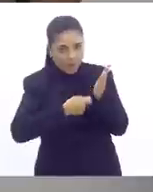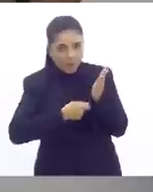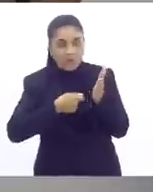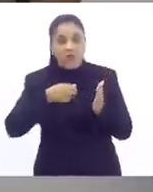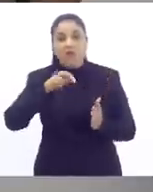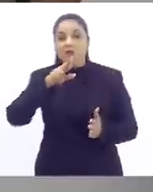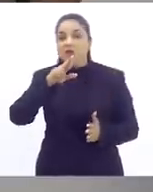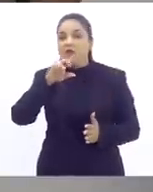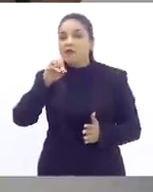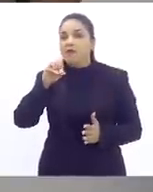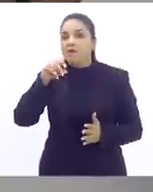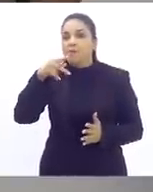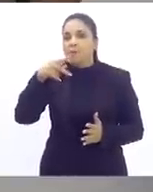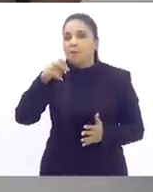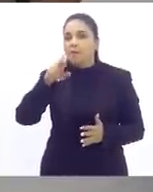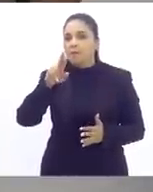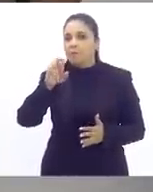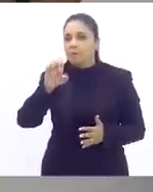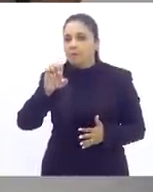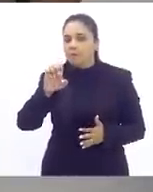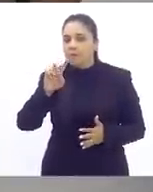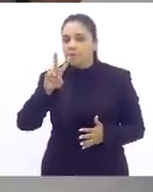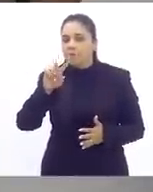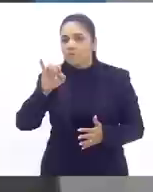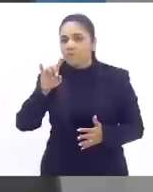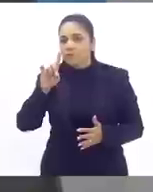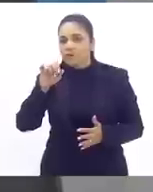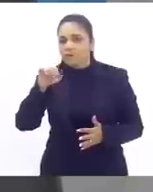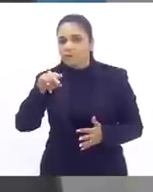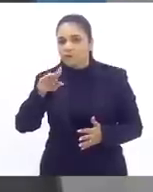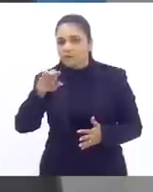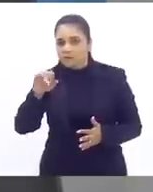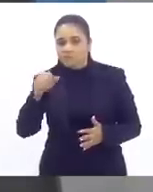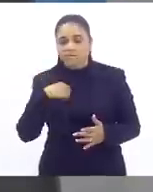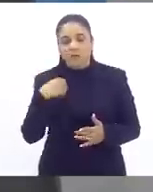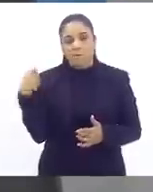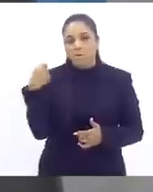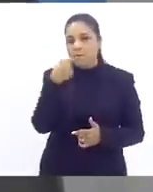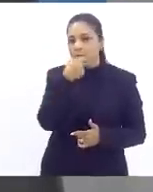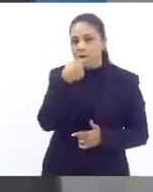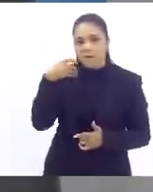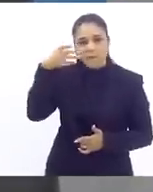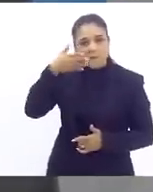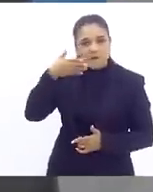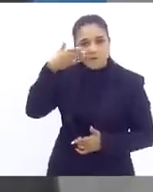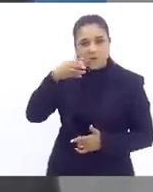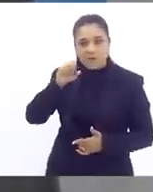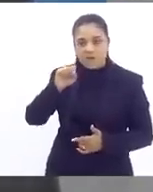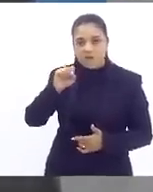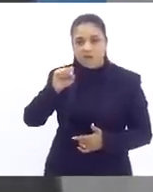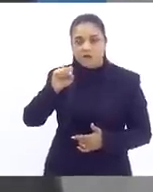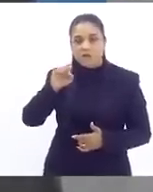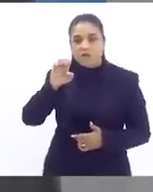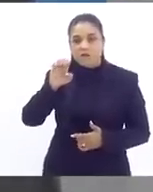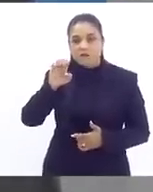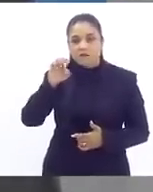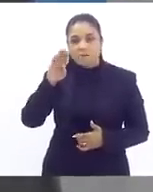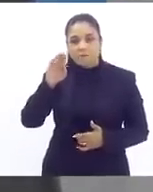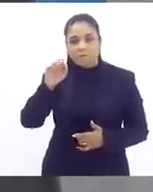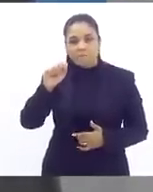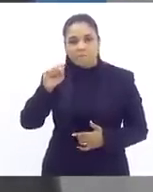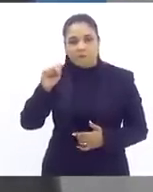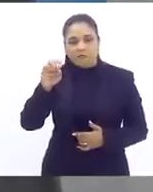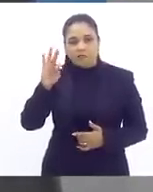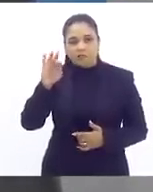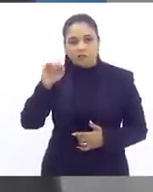previdência bom agora eu quero passar a palavra para o Dr Sebastião José com anel da reserva remunerada